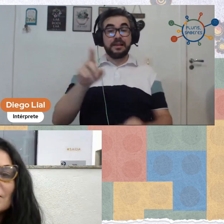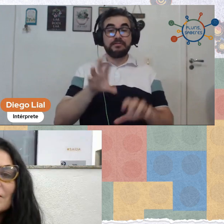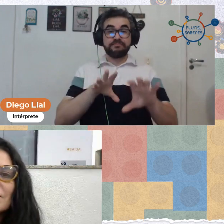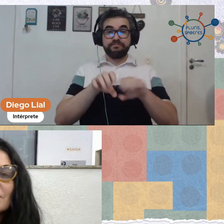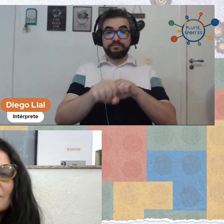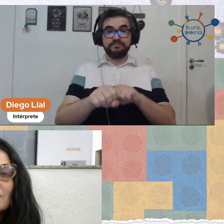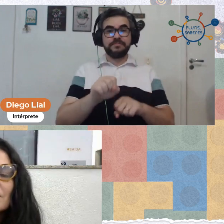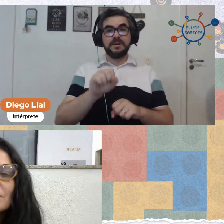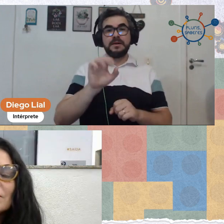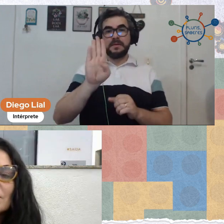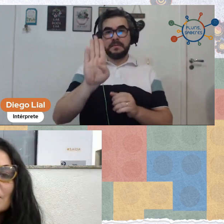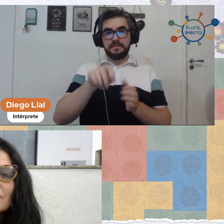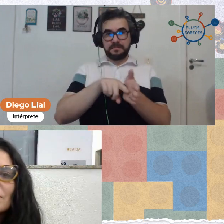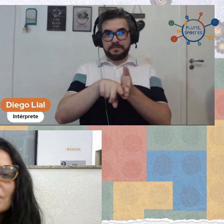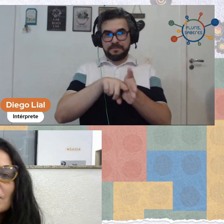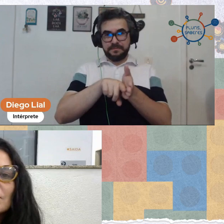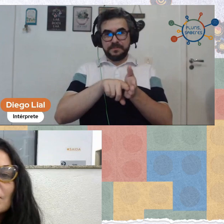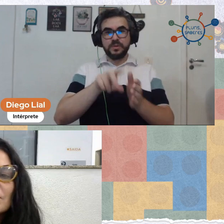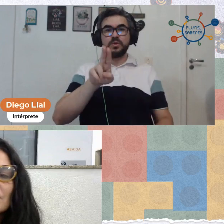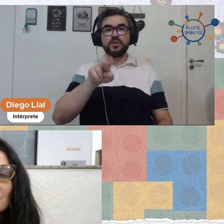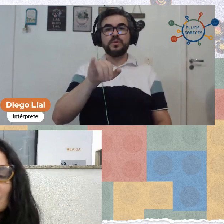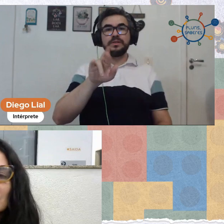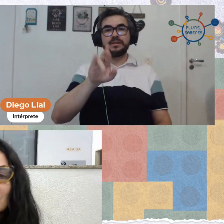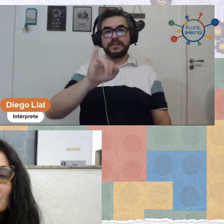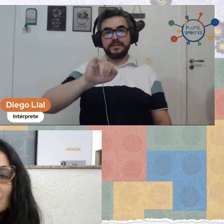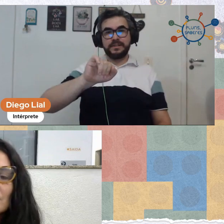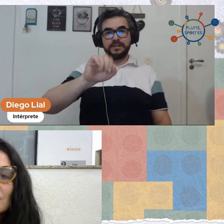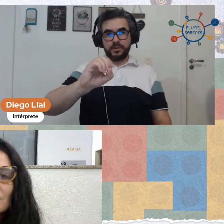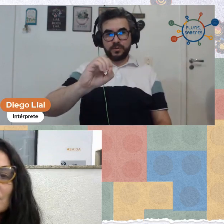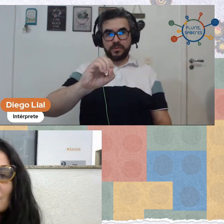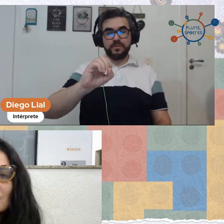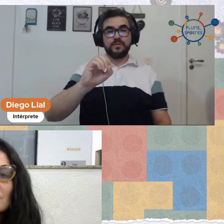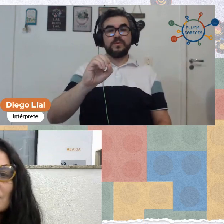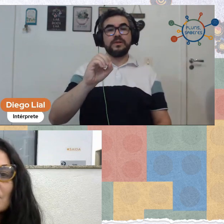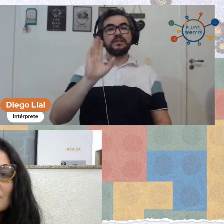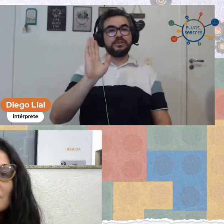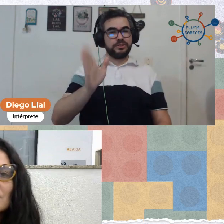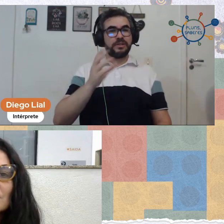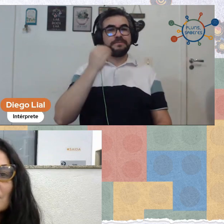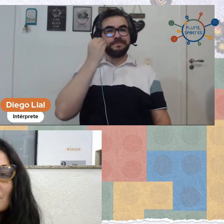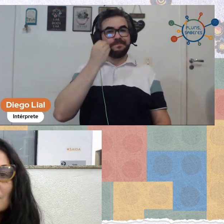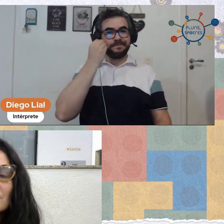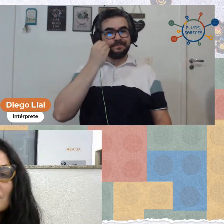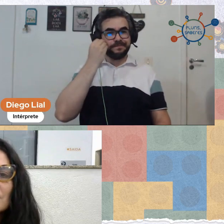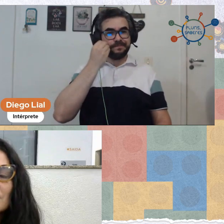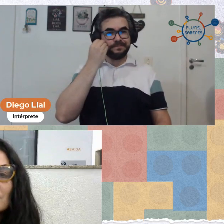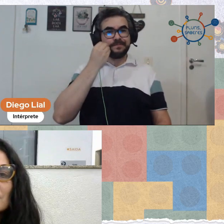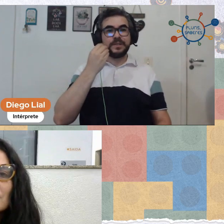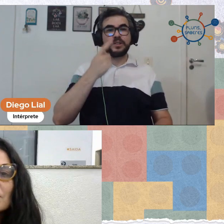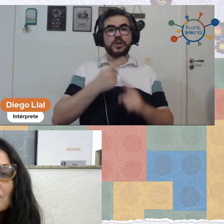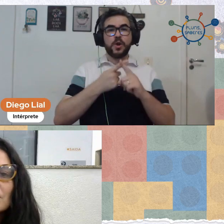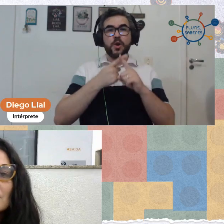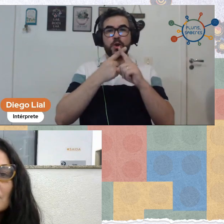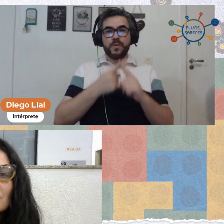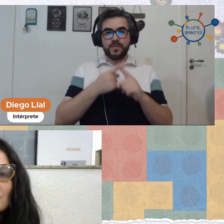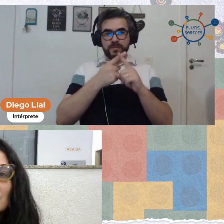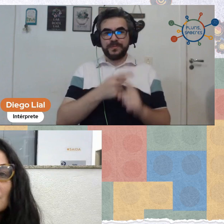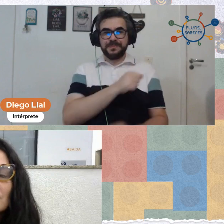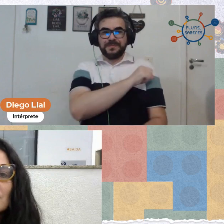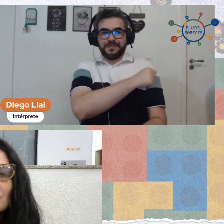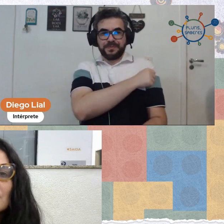em gestão da informação e inteligência competitiva pela Unesa do Rio de Janeiro, é mestra do programa